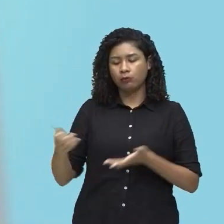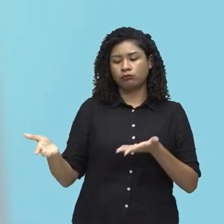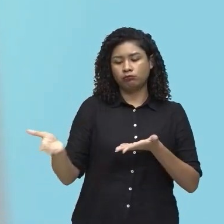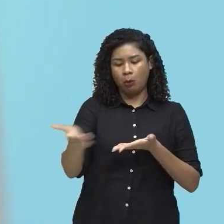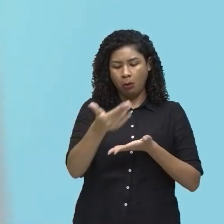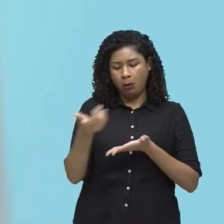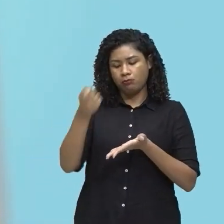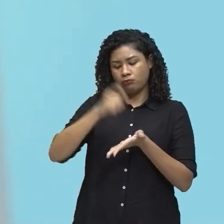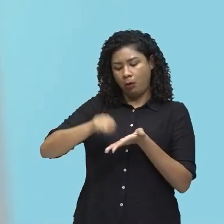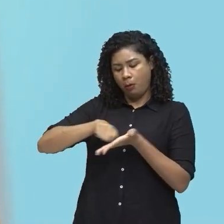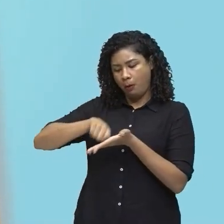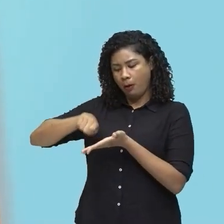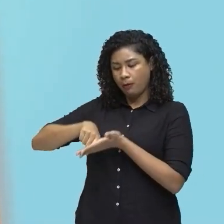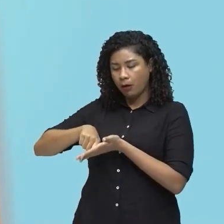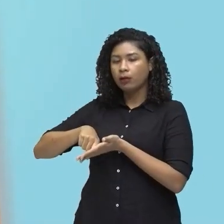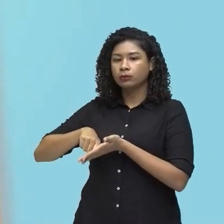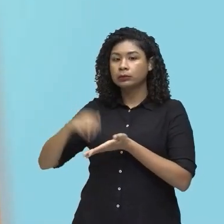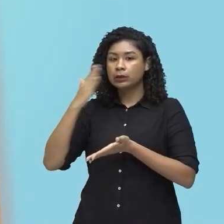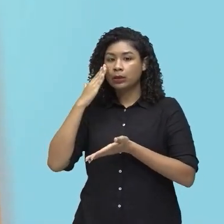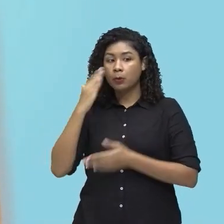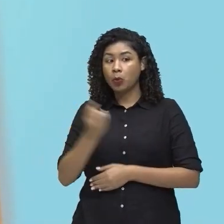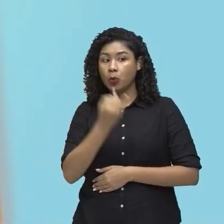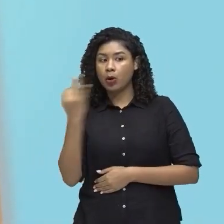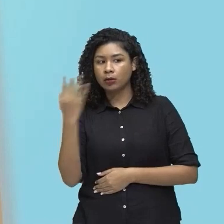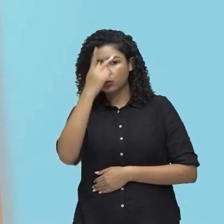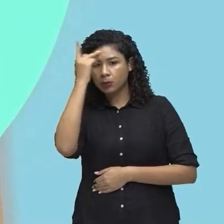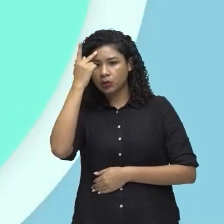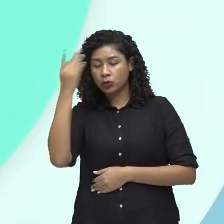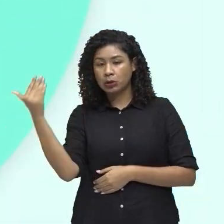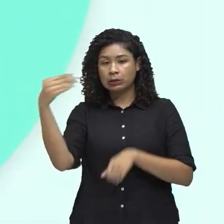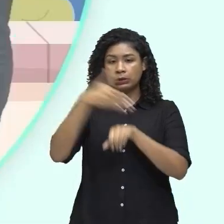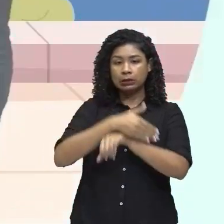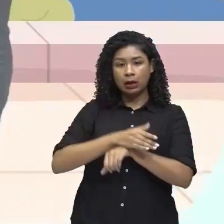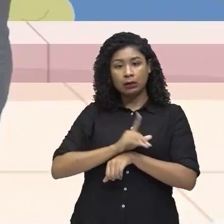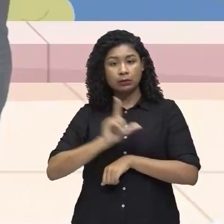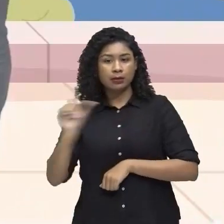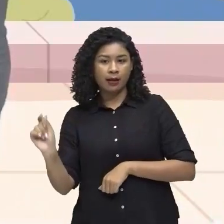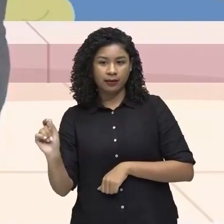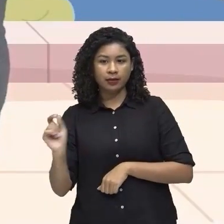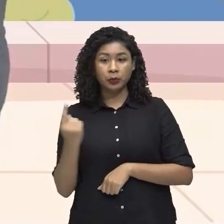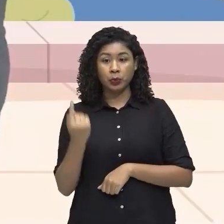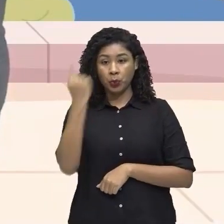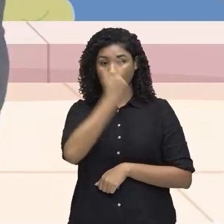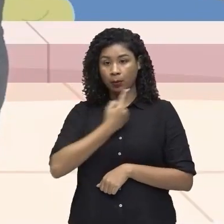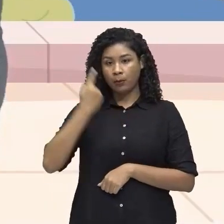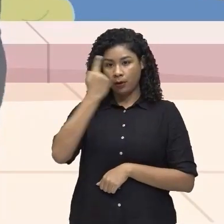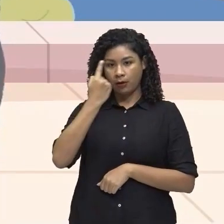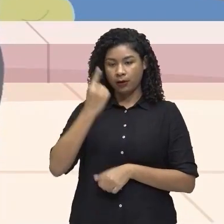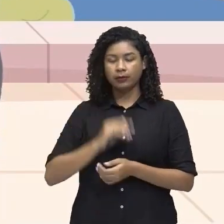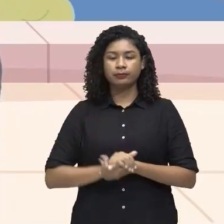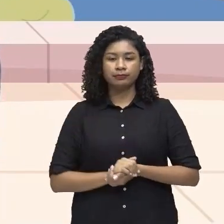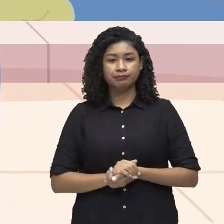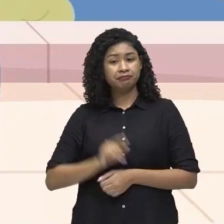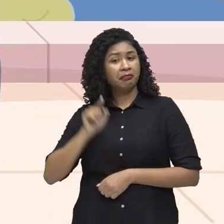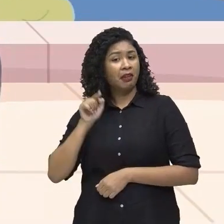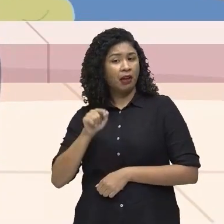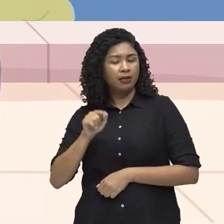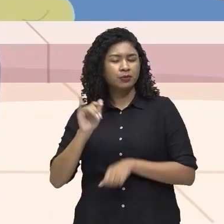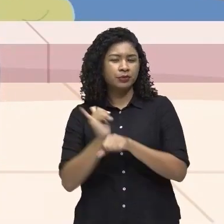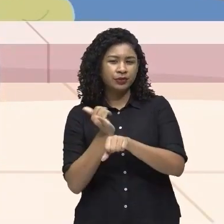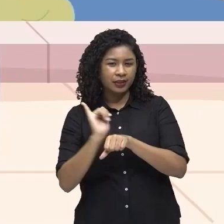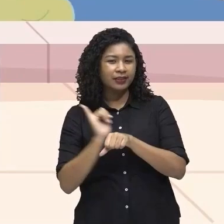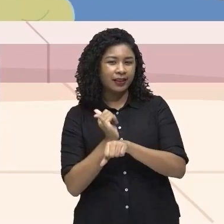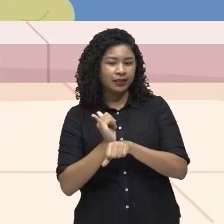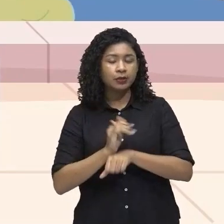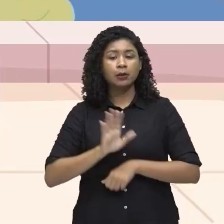pessoas entraram e quantas saíram do protesto a cada hora. Isso é uma das maneiras, ó. A outra é a simples observação,